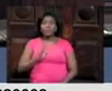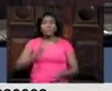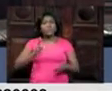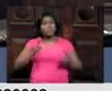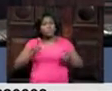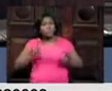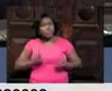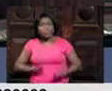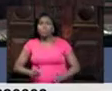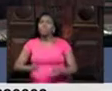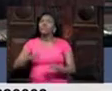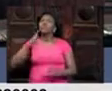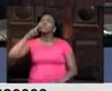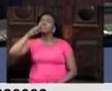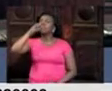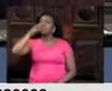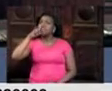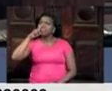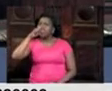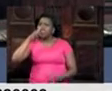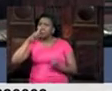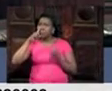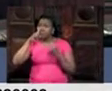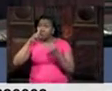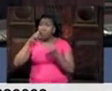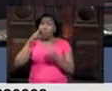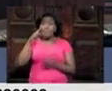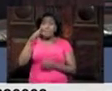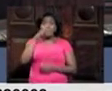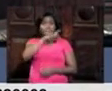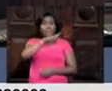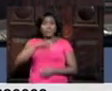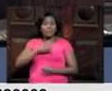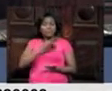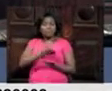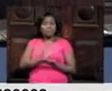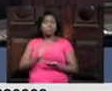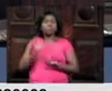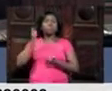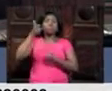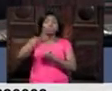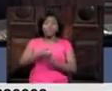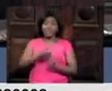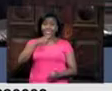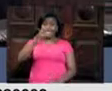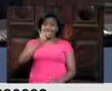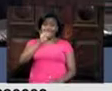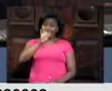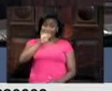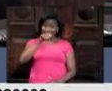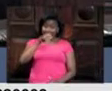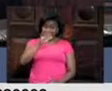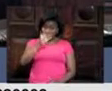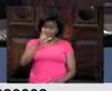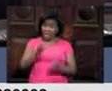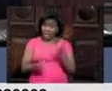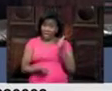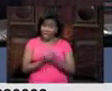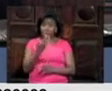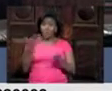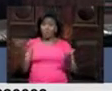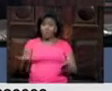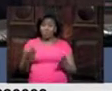grave risco. O presidente golpista, o usurpador Michel Temer, lançou hoje um programa, que Vossa Excelência deve ter